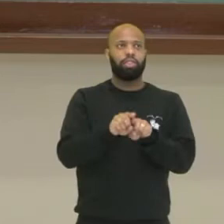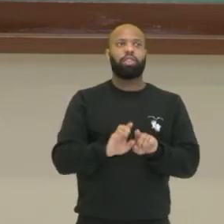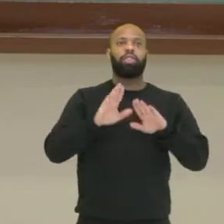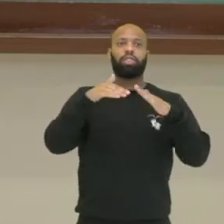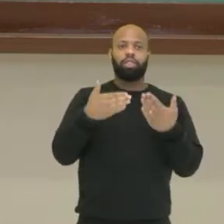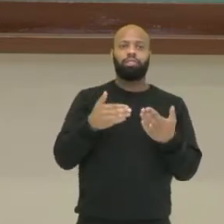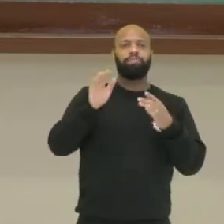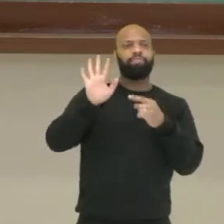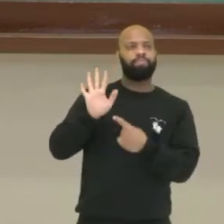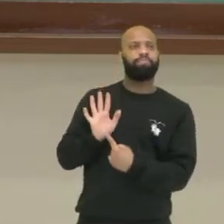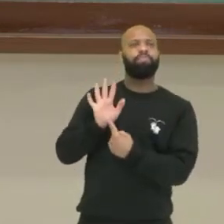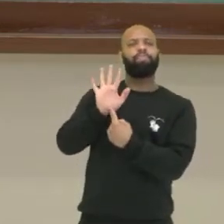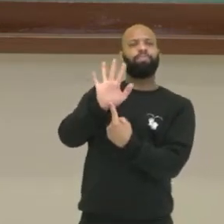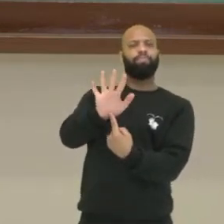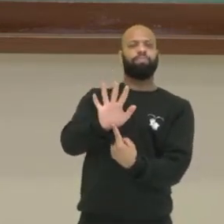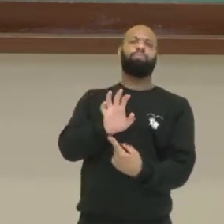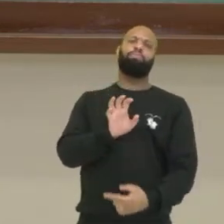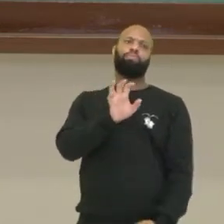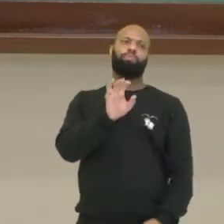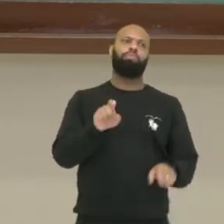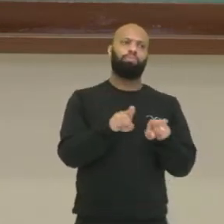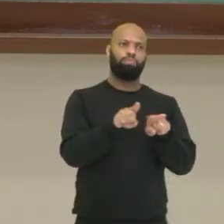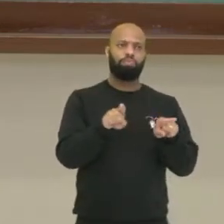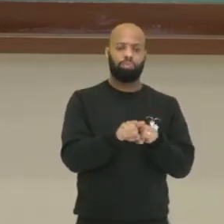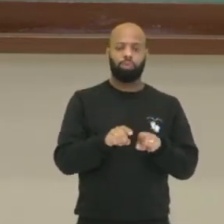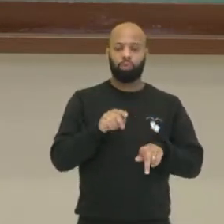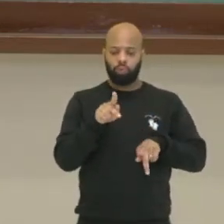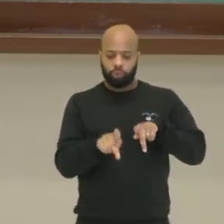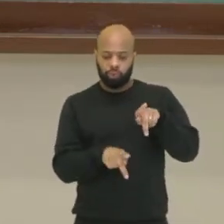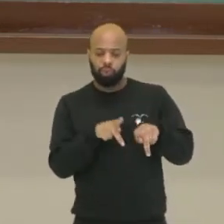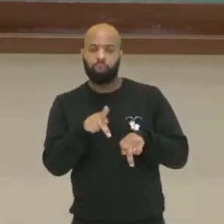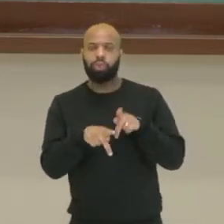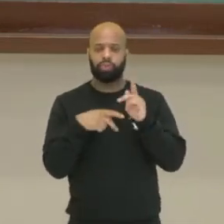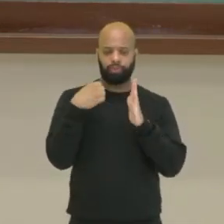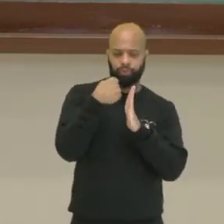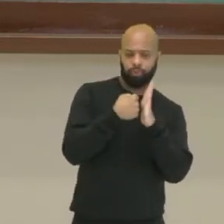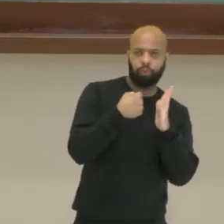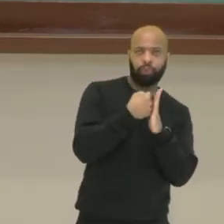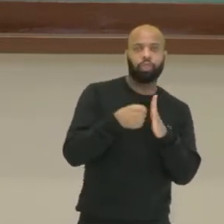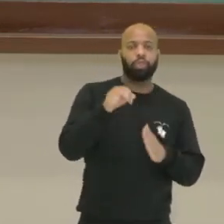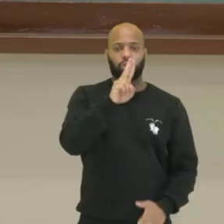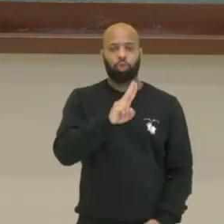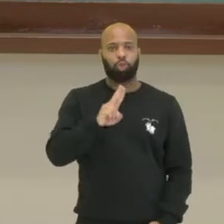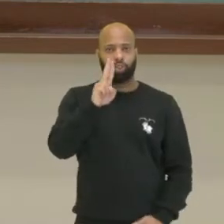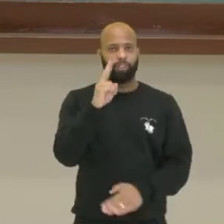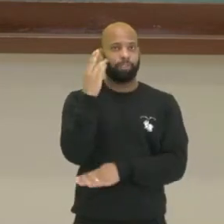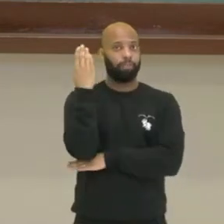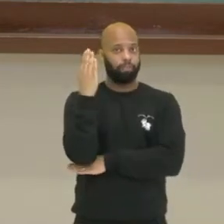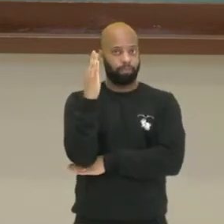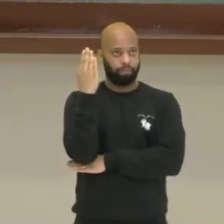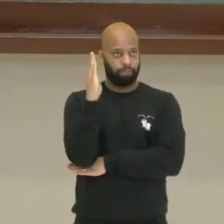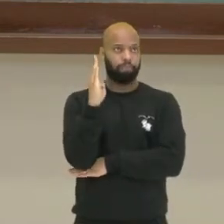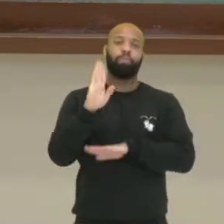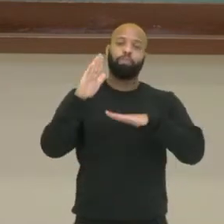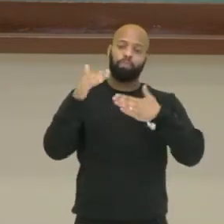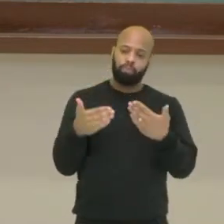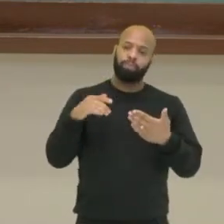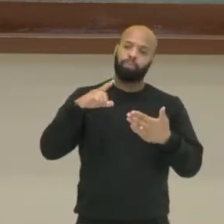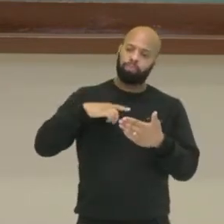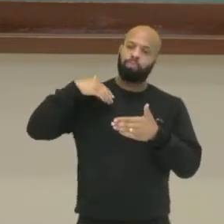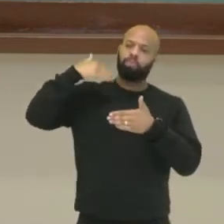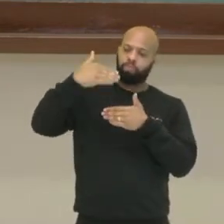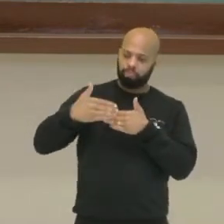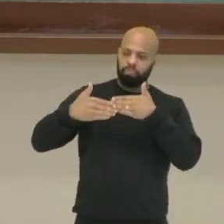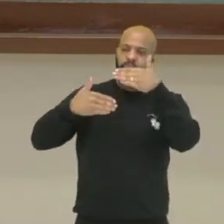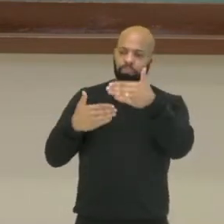que demonstrava os povos lutando com pedaços de pau. E ao longo dos